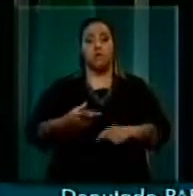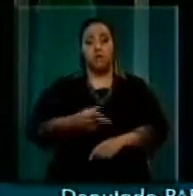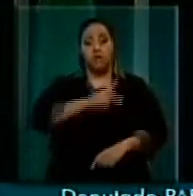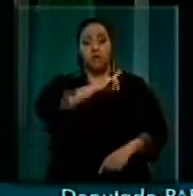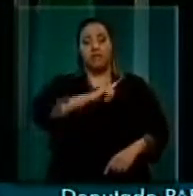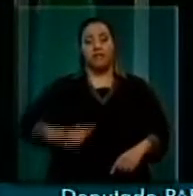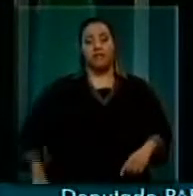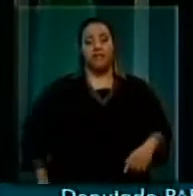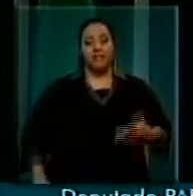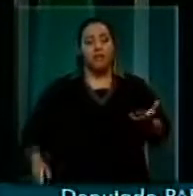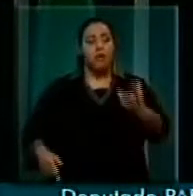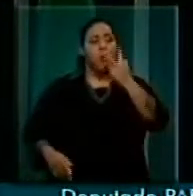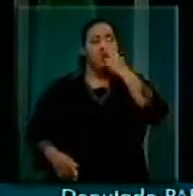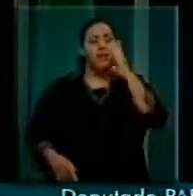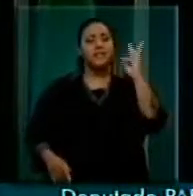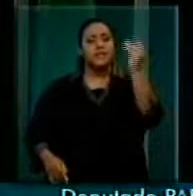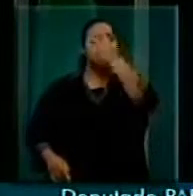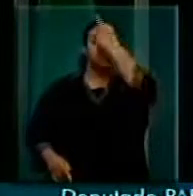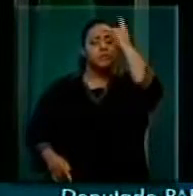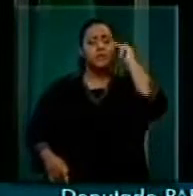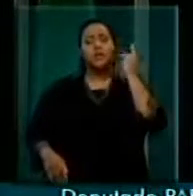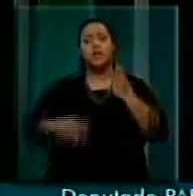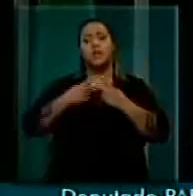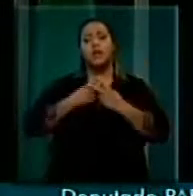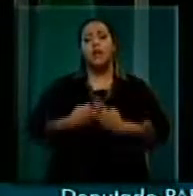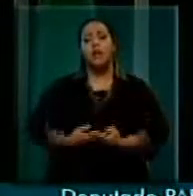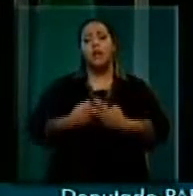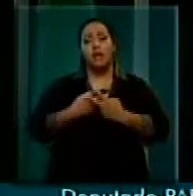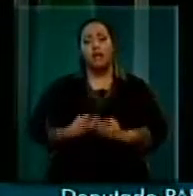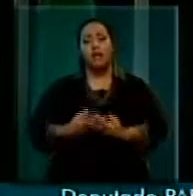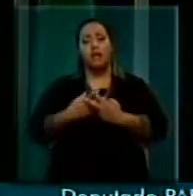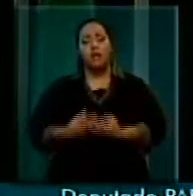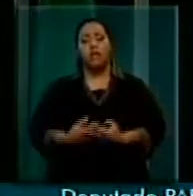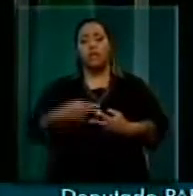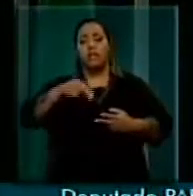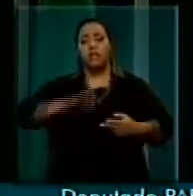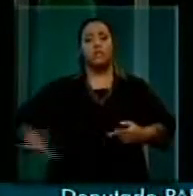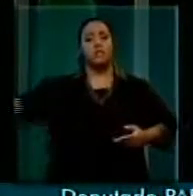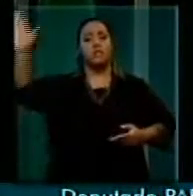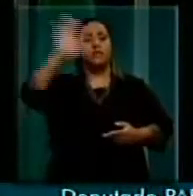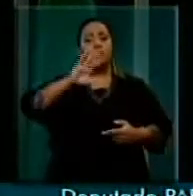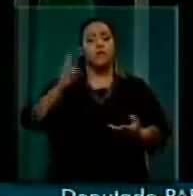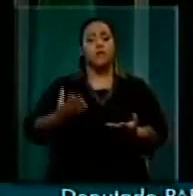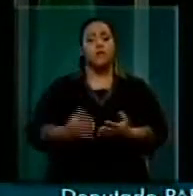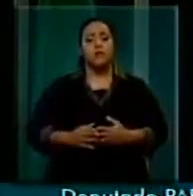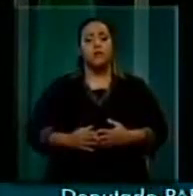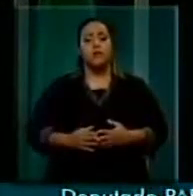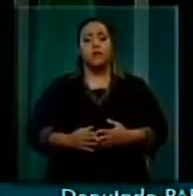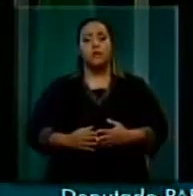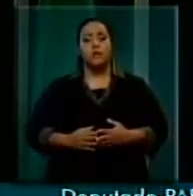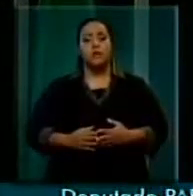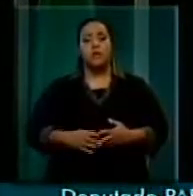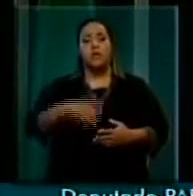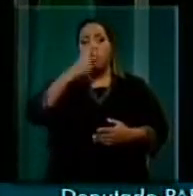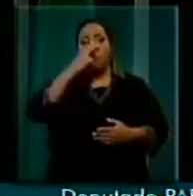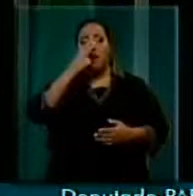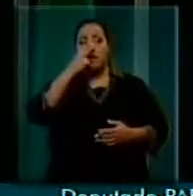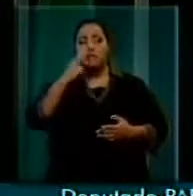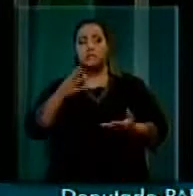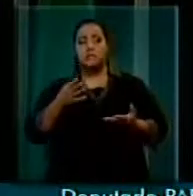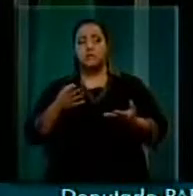uma tolerância da consciência nacional com relação a